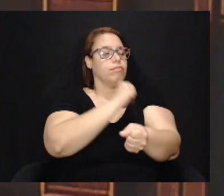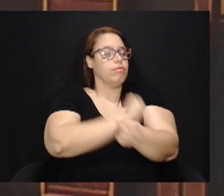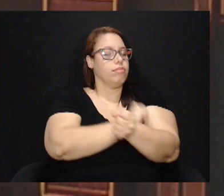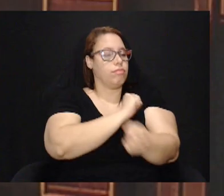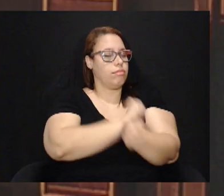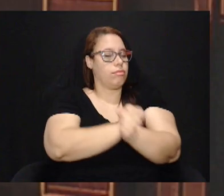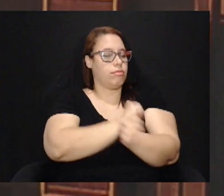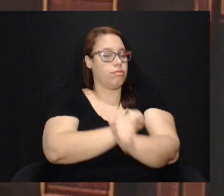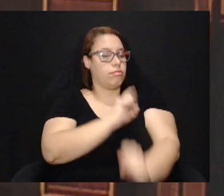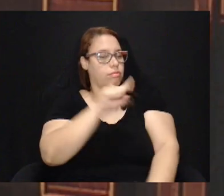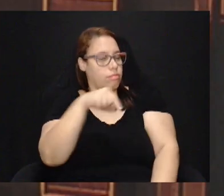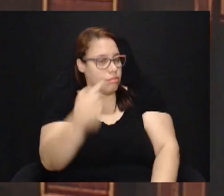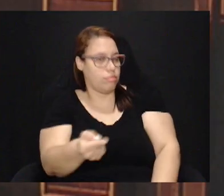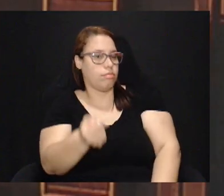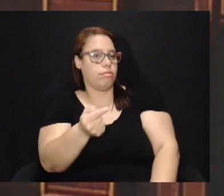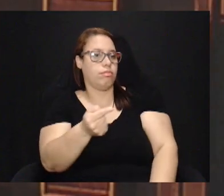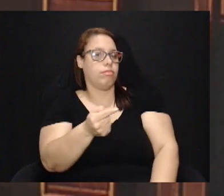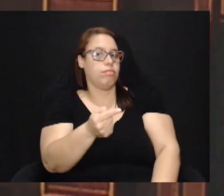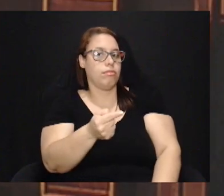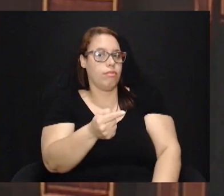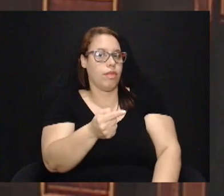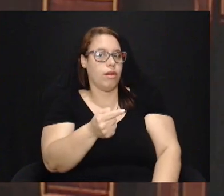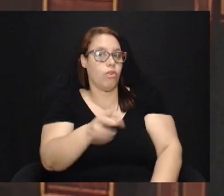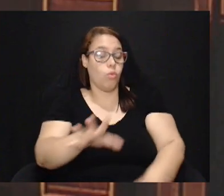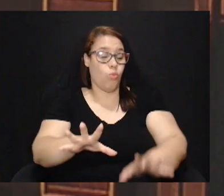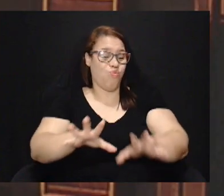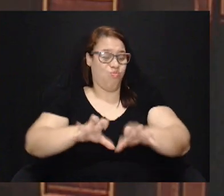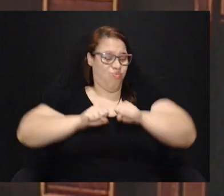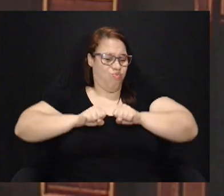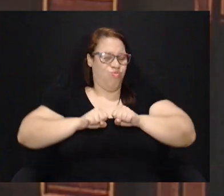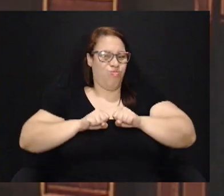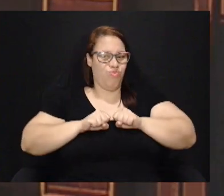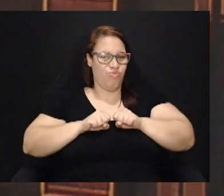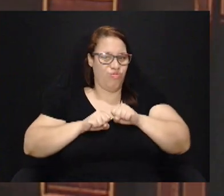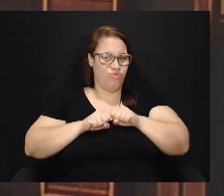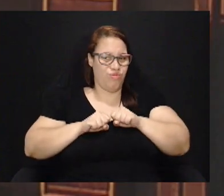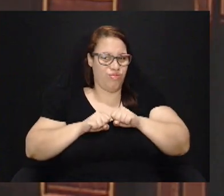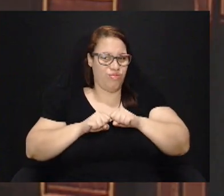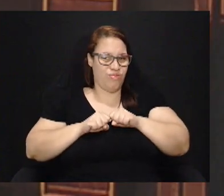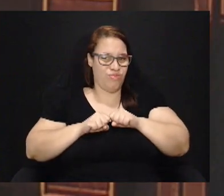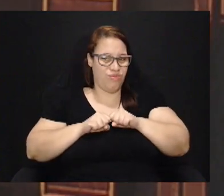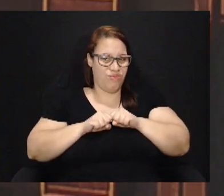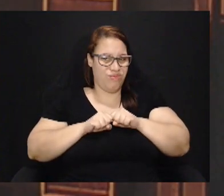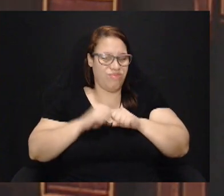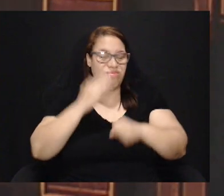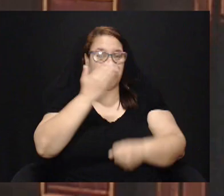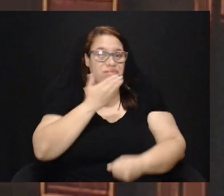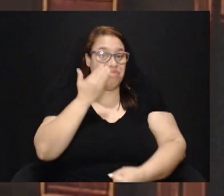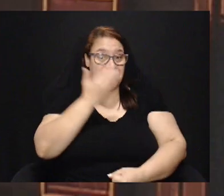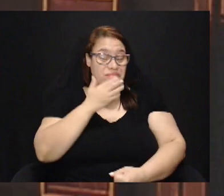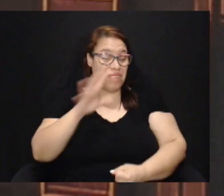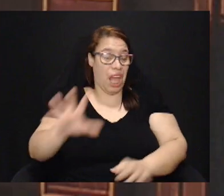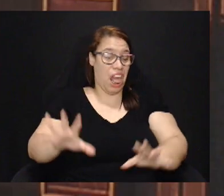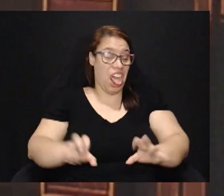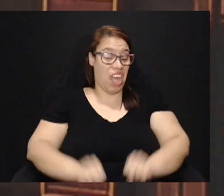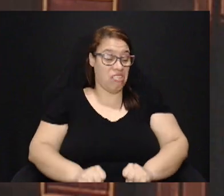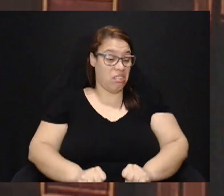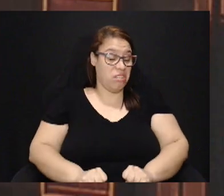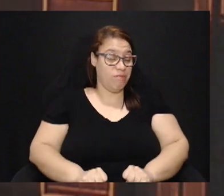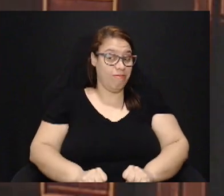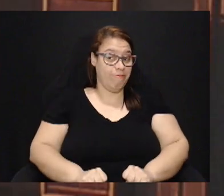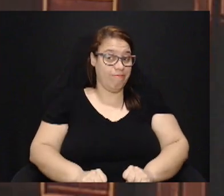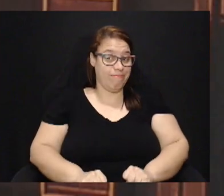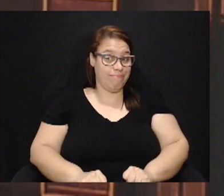outro ponto é a questão da inflamação. O açúcar ele é extremamente inflamatório. E o ponto é,